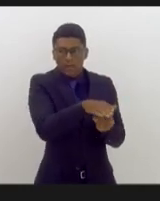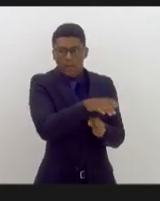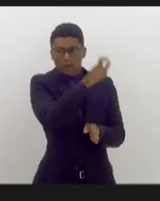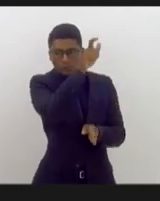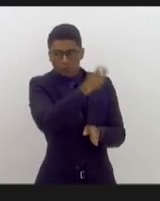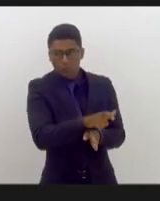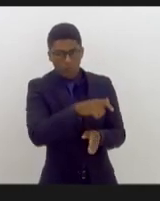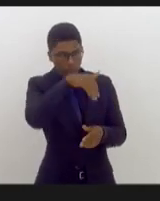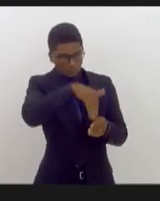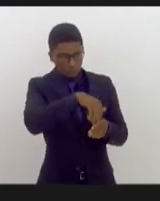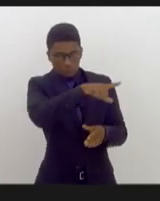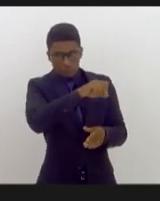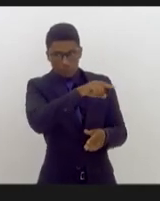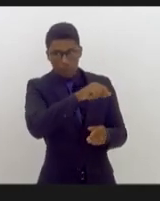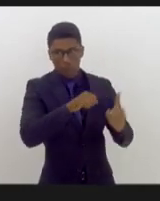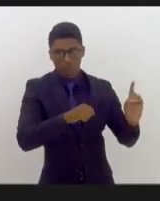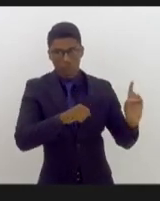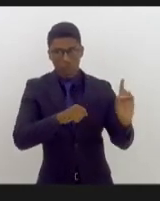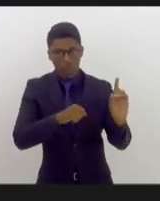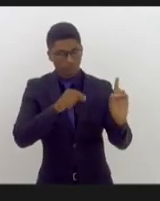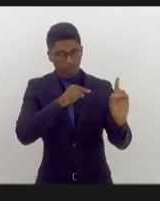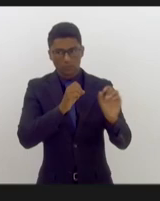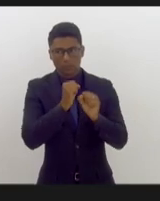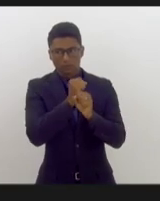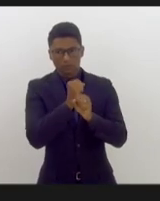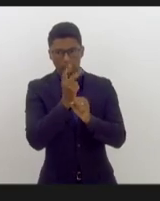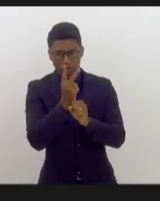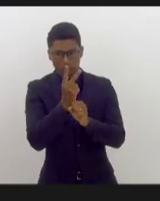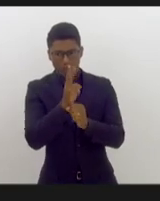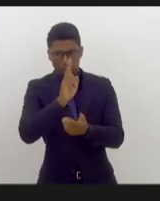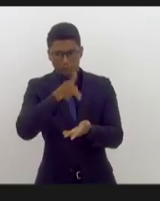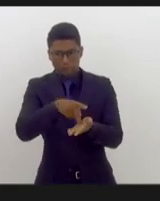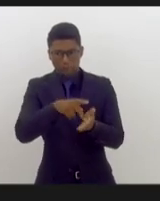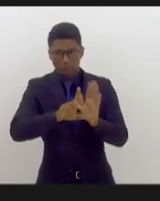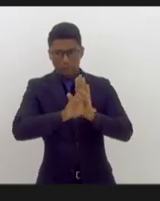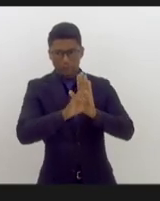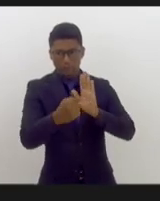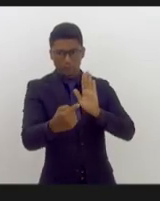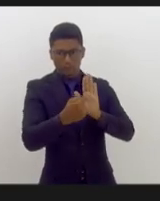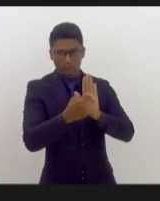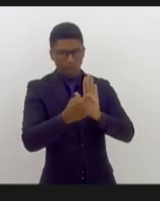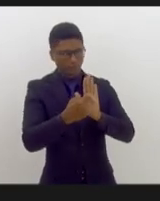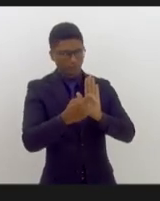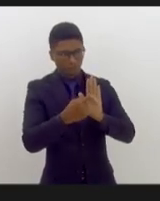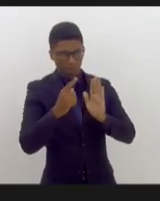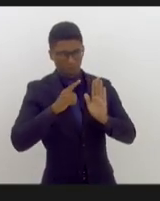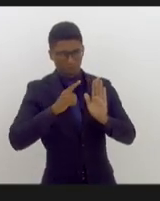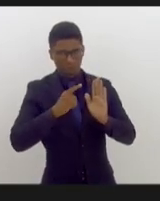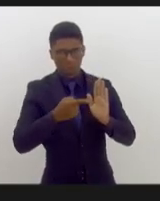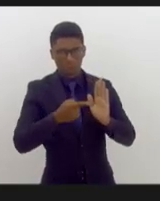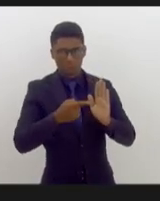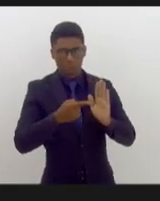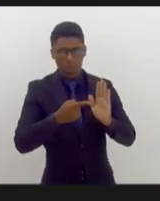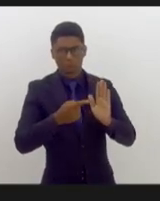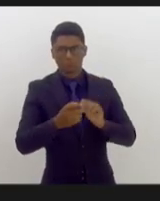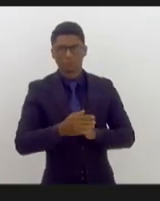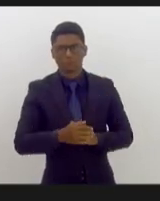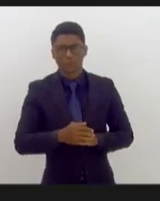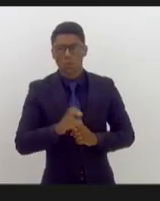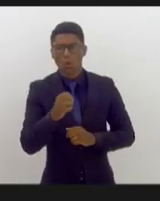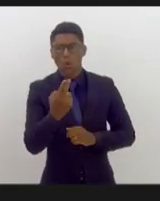ele tem validade mesmo para o dele, ou se a gente deveria colocá-lo como os demais, no mandato